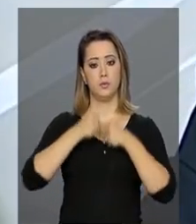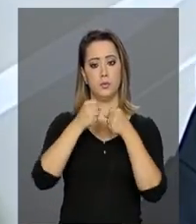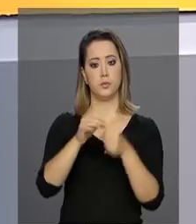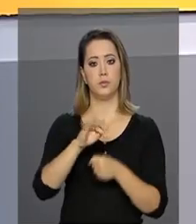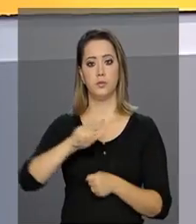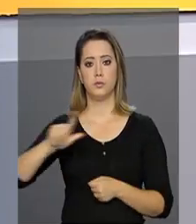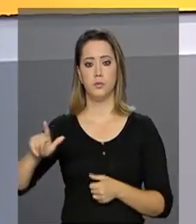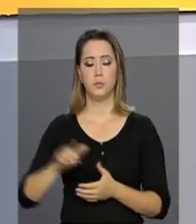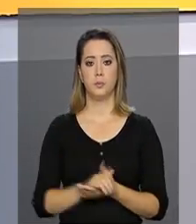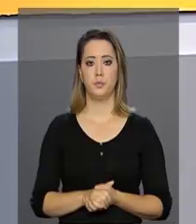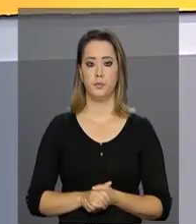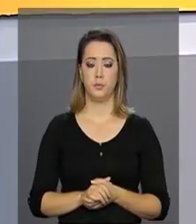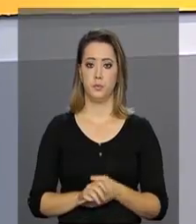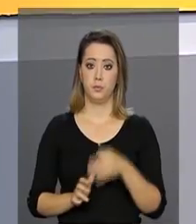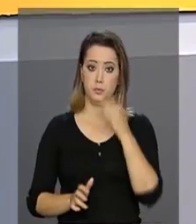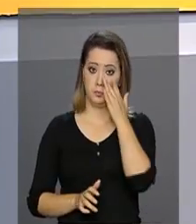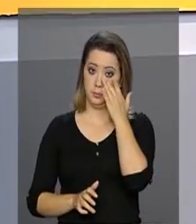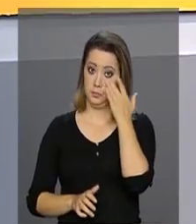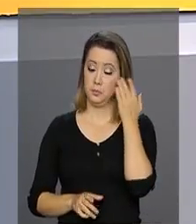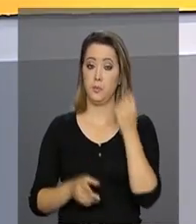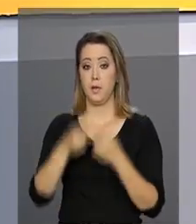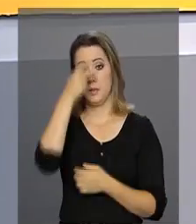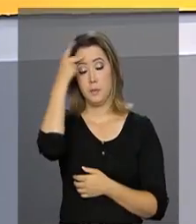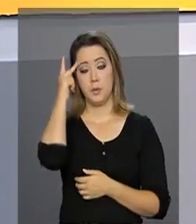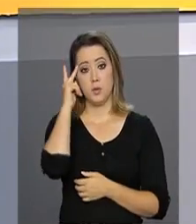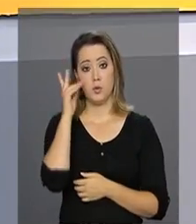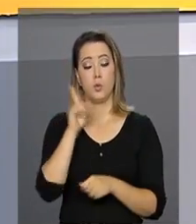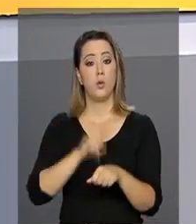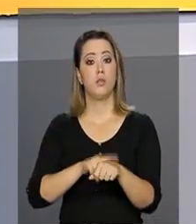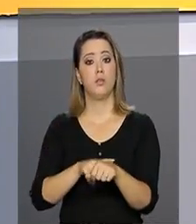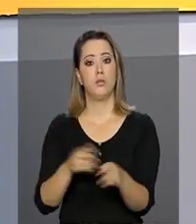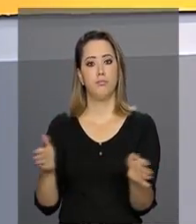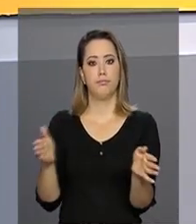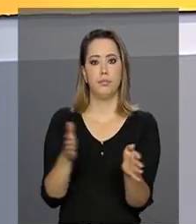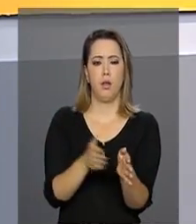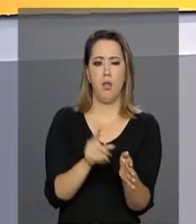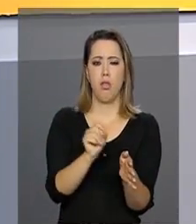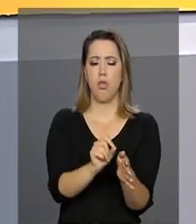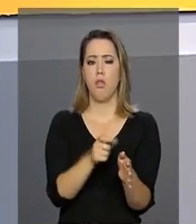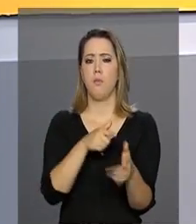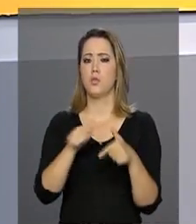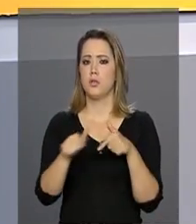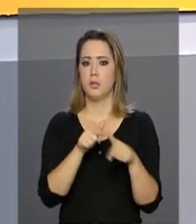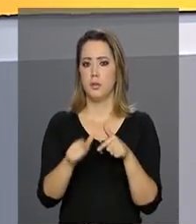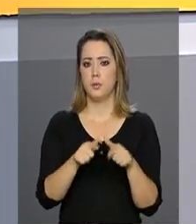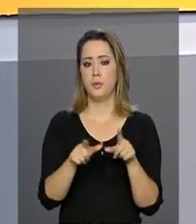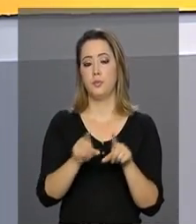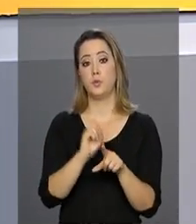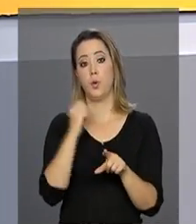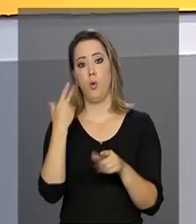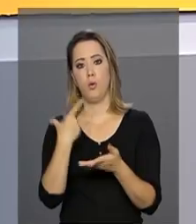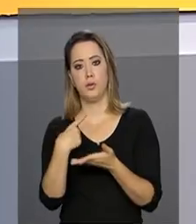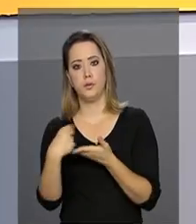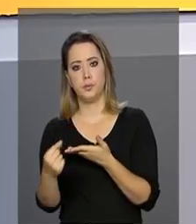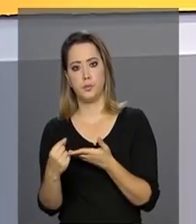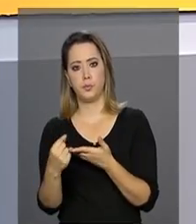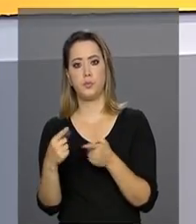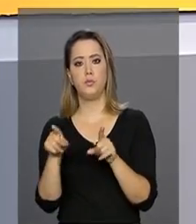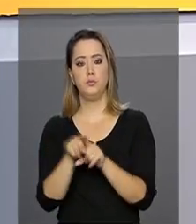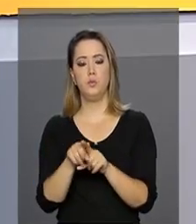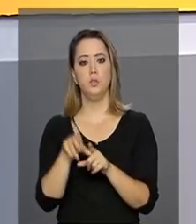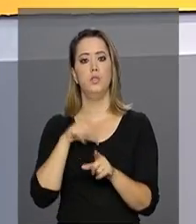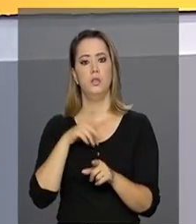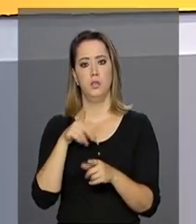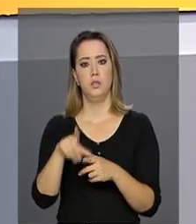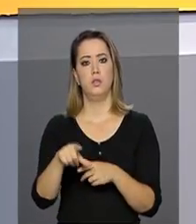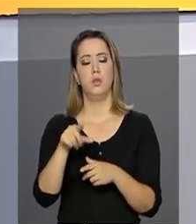fiscal os servidores com menor tempo de exercício no cargo ou em licença para a tratar de assuntos particulares terão